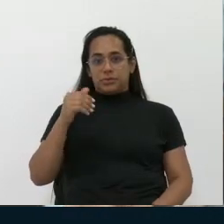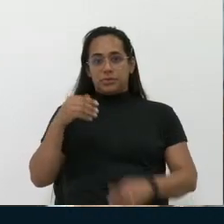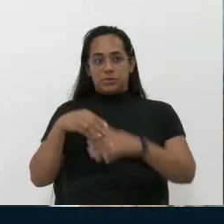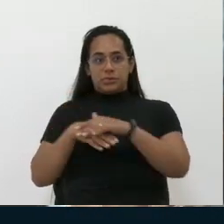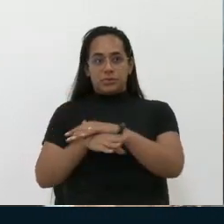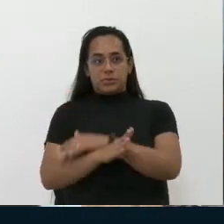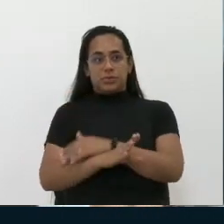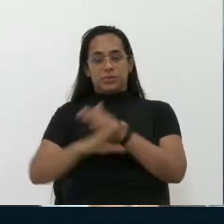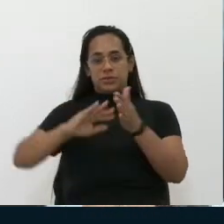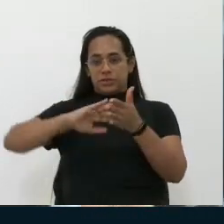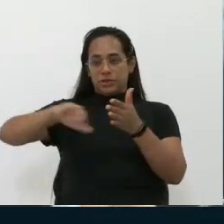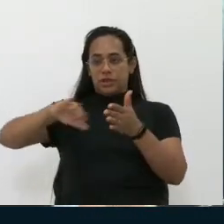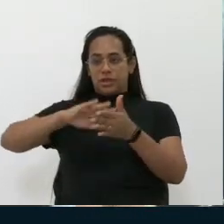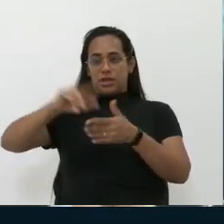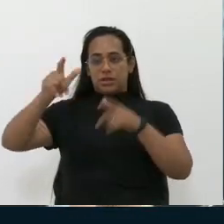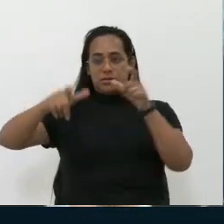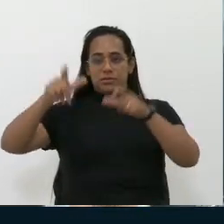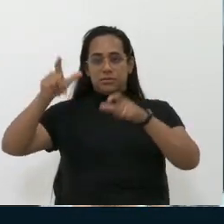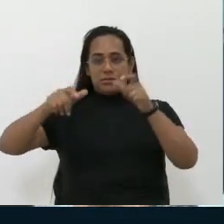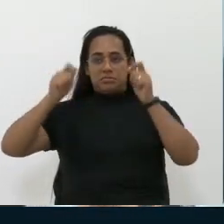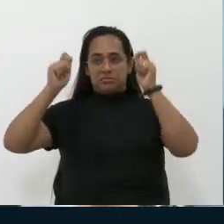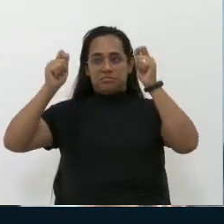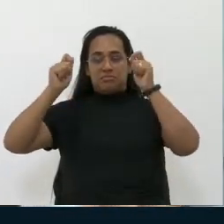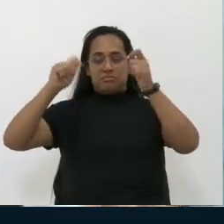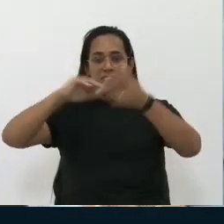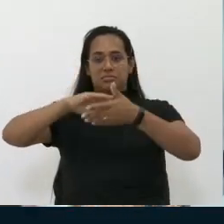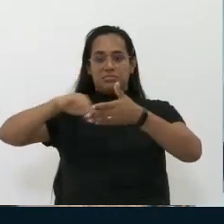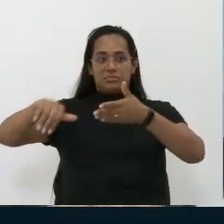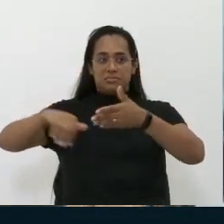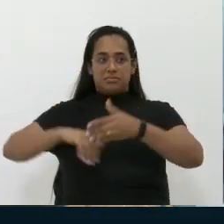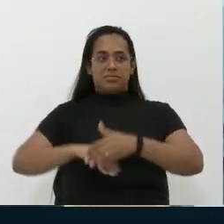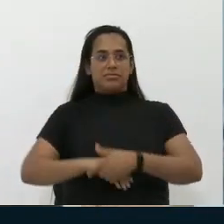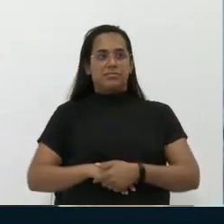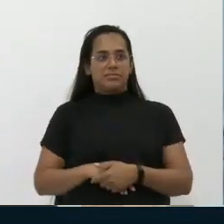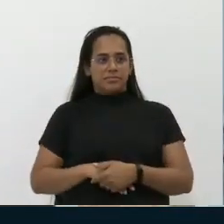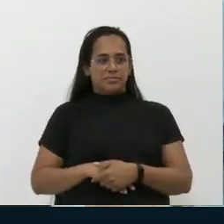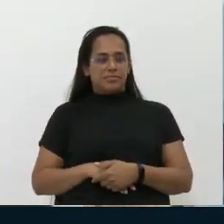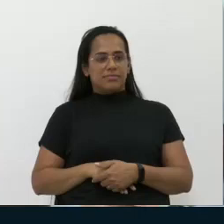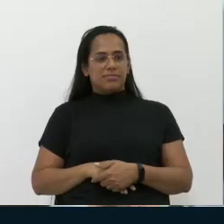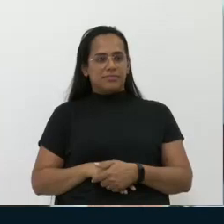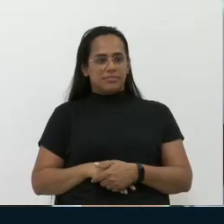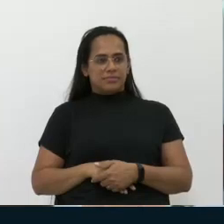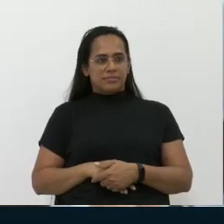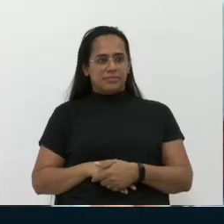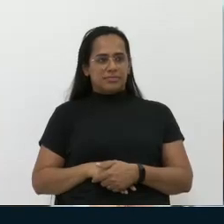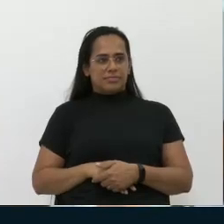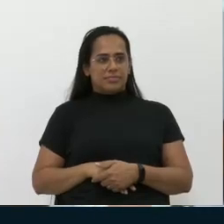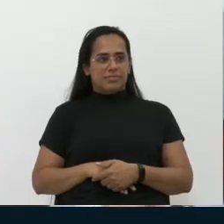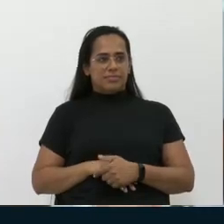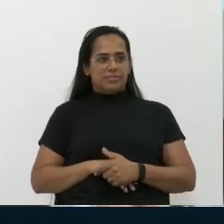aqui da Câmara nomear a DOC GCM da casa para tomar providência.